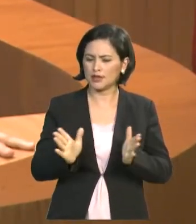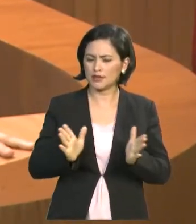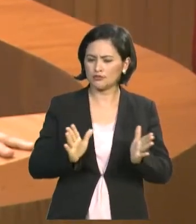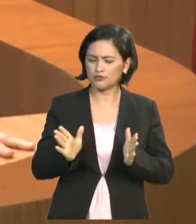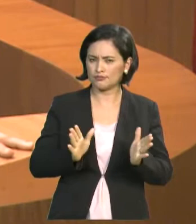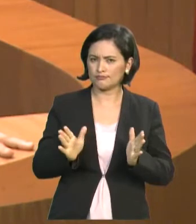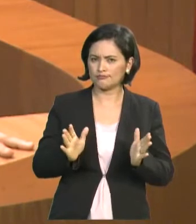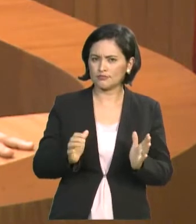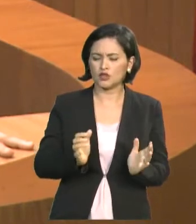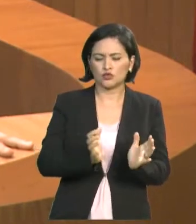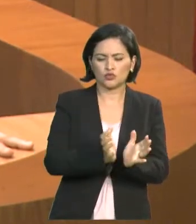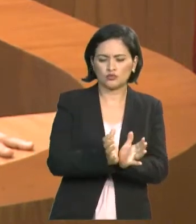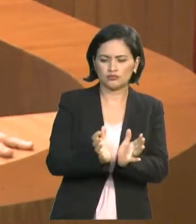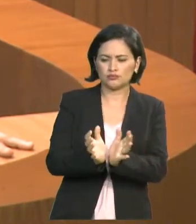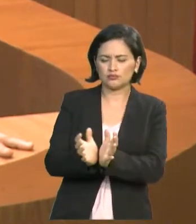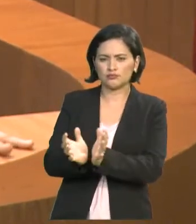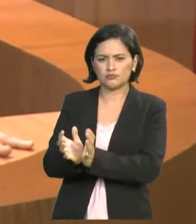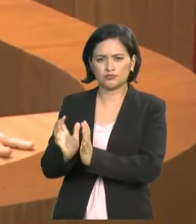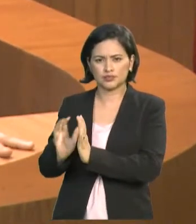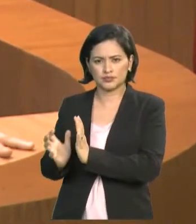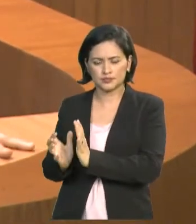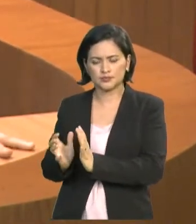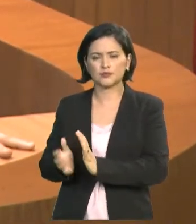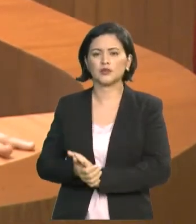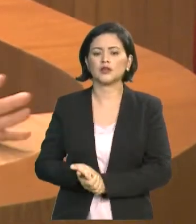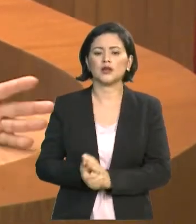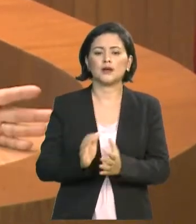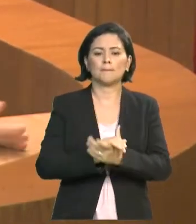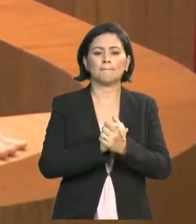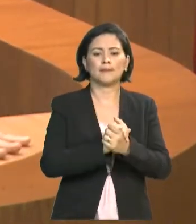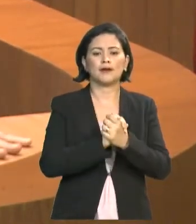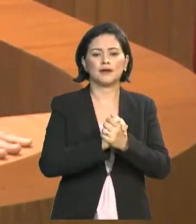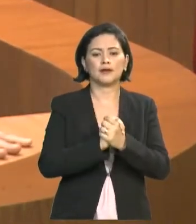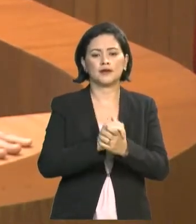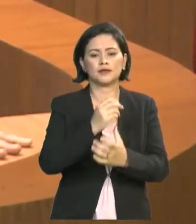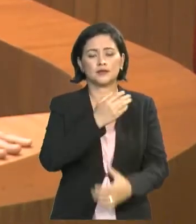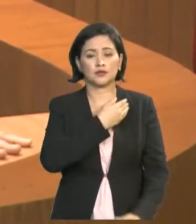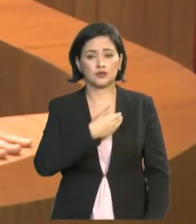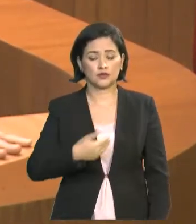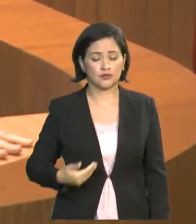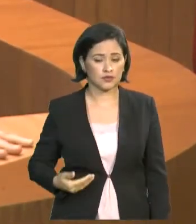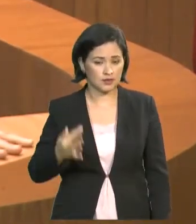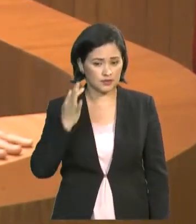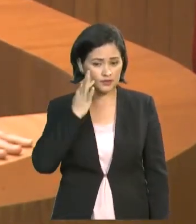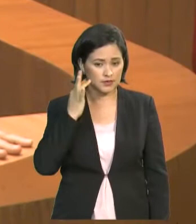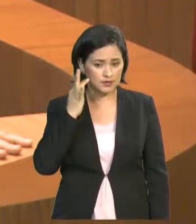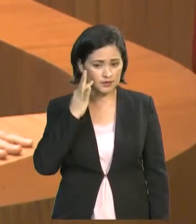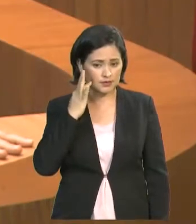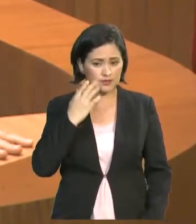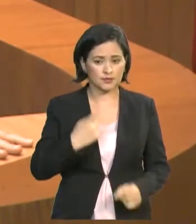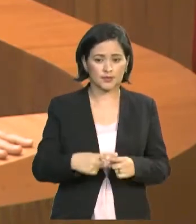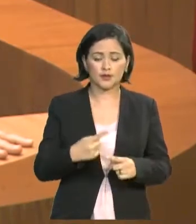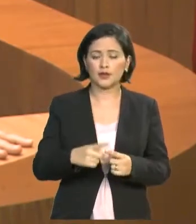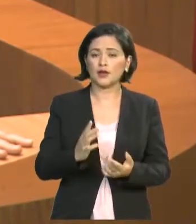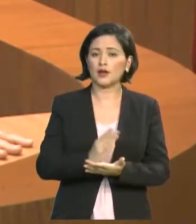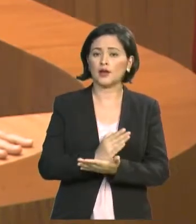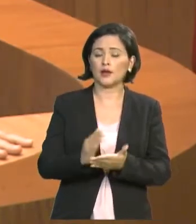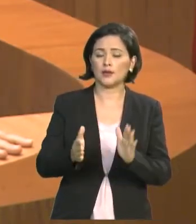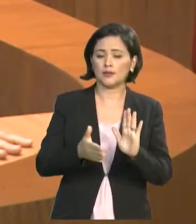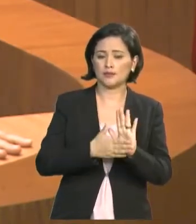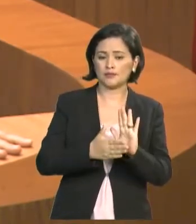parabenizar o governador Flávio Dino por algumas iniciativas